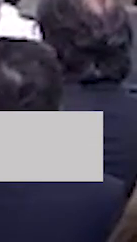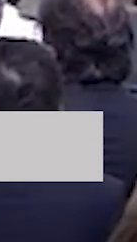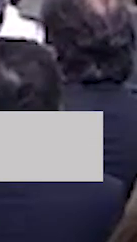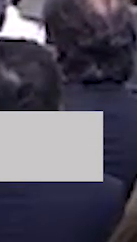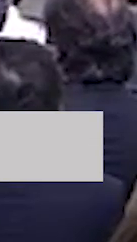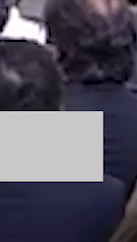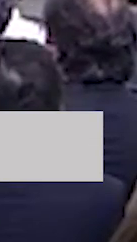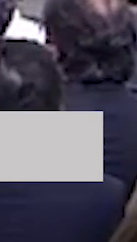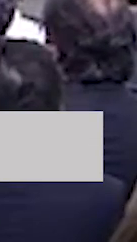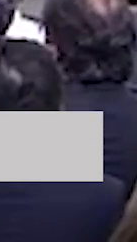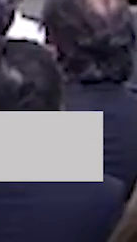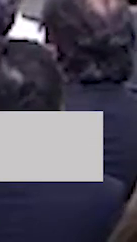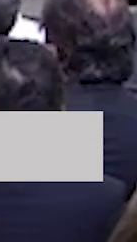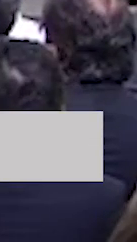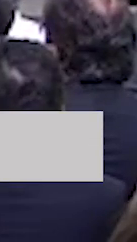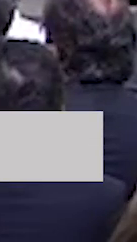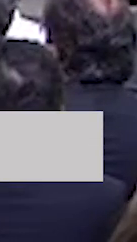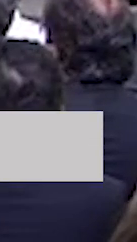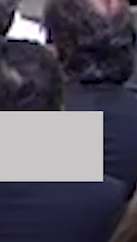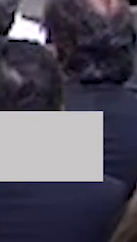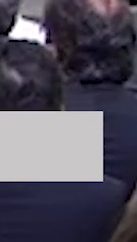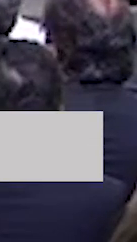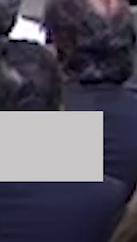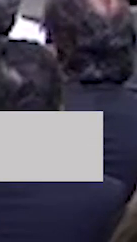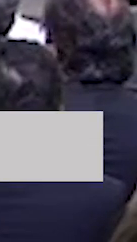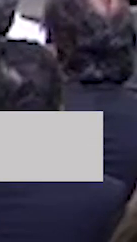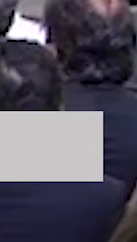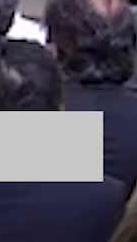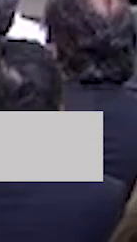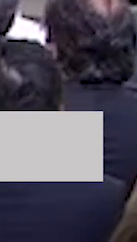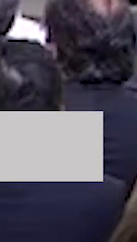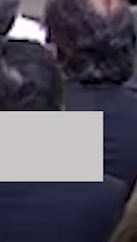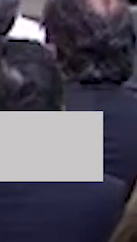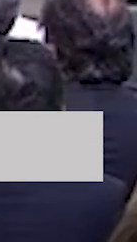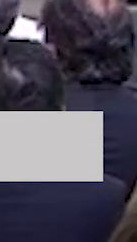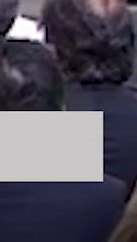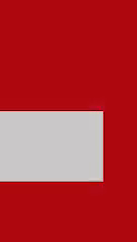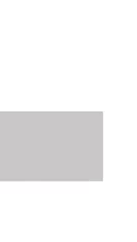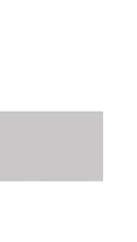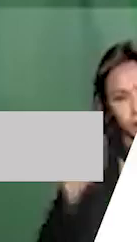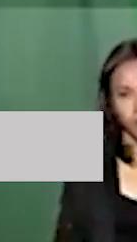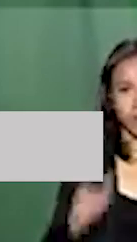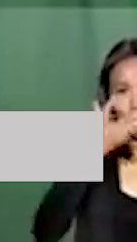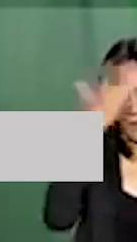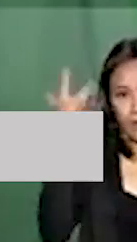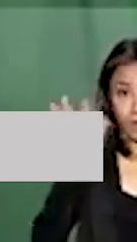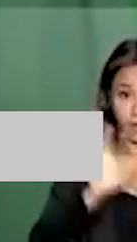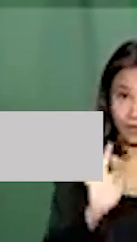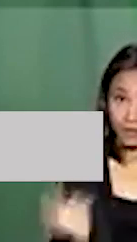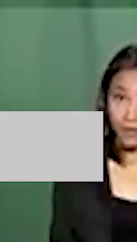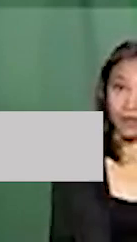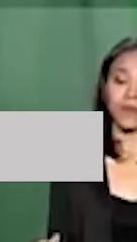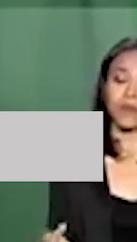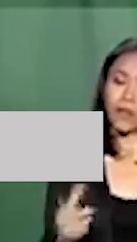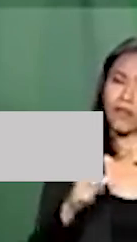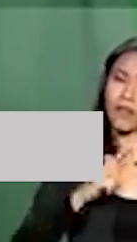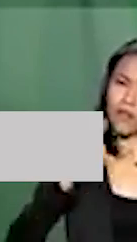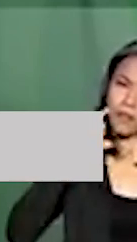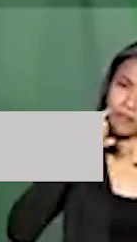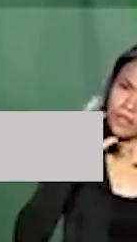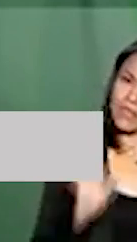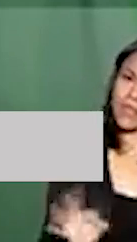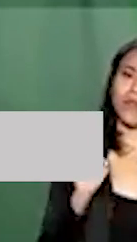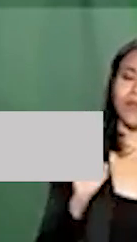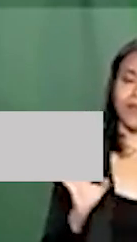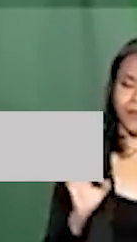o presidente Jair Bolsonaro teceu elogios ao ministro e disse confiar nele. Tenho certeza, sem qualquer